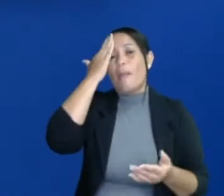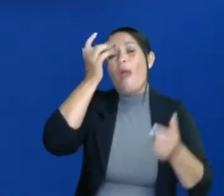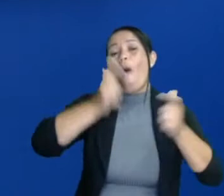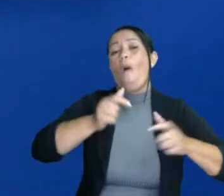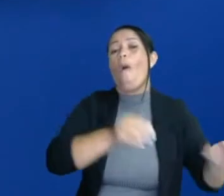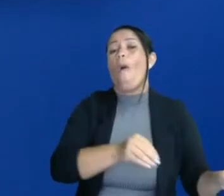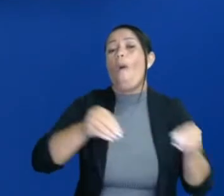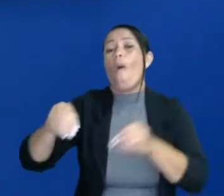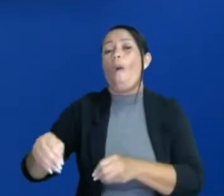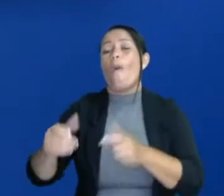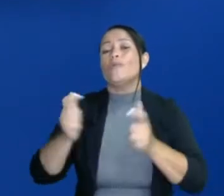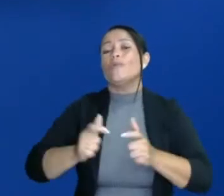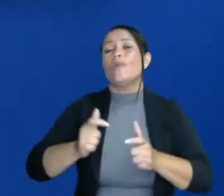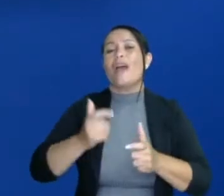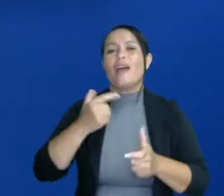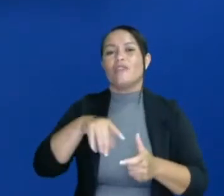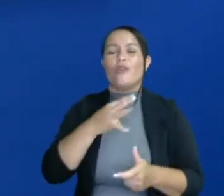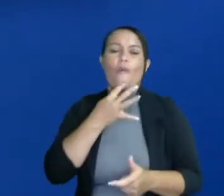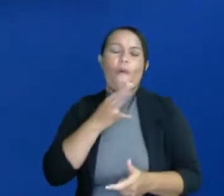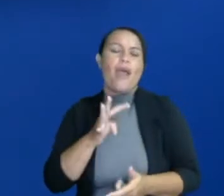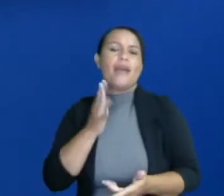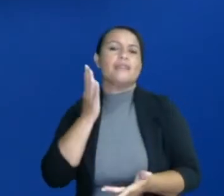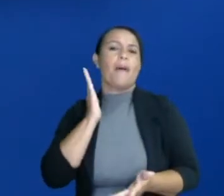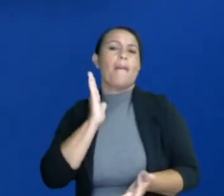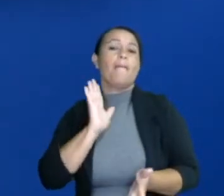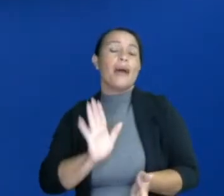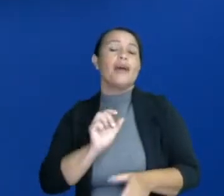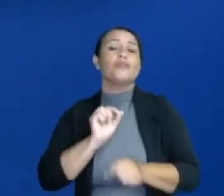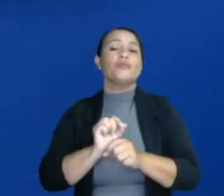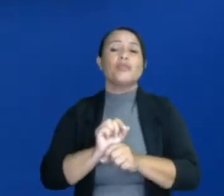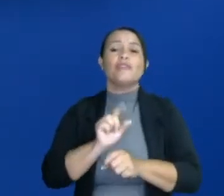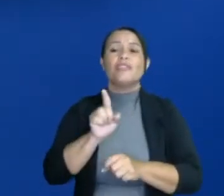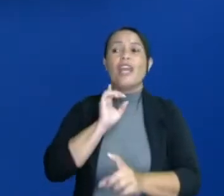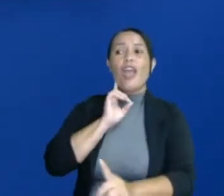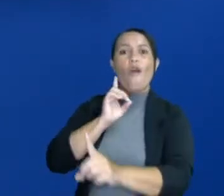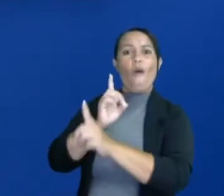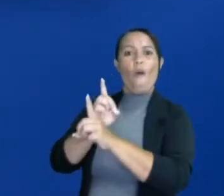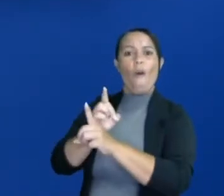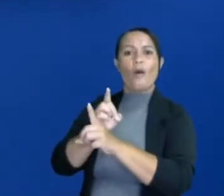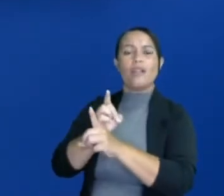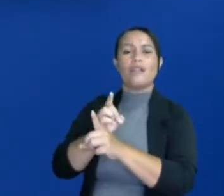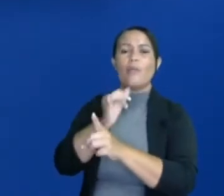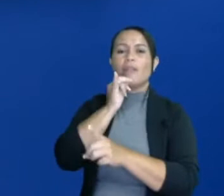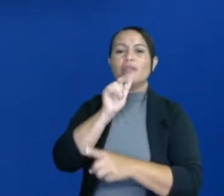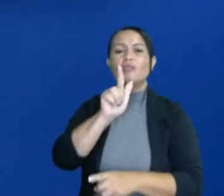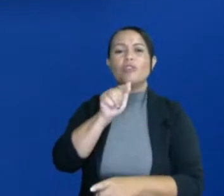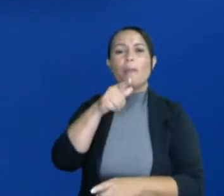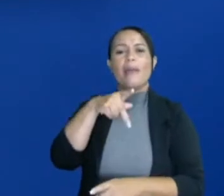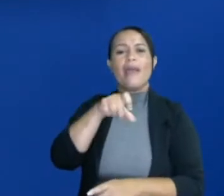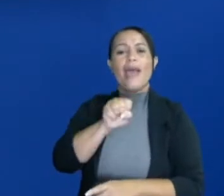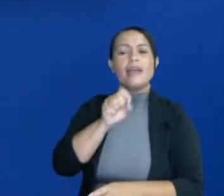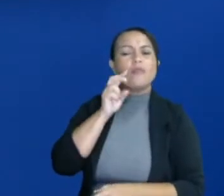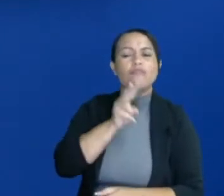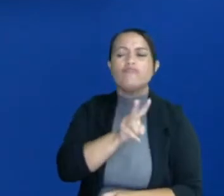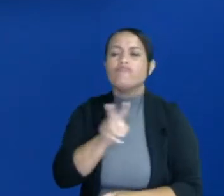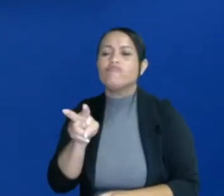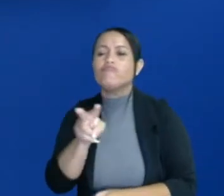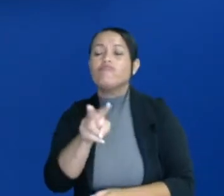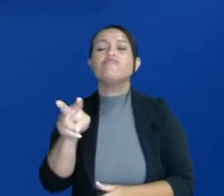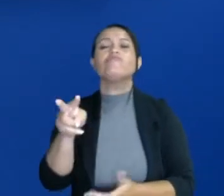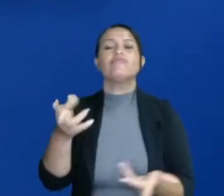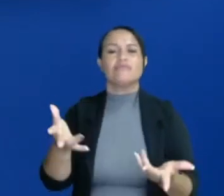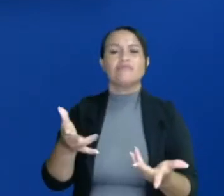mesmo quando você não conhece o lugar, você vai e encontra lá o caminho a ser seguido para chegar até o seu destino.